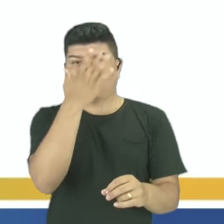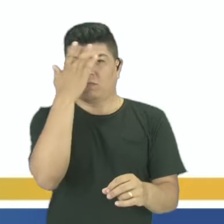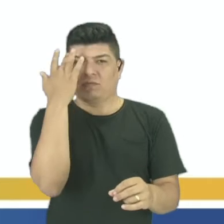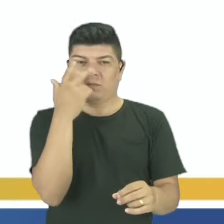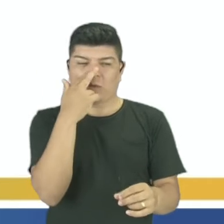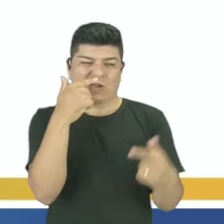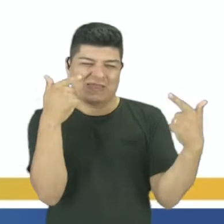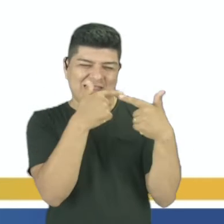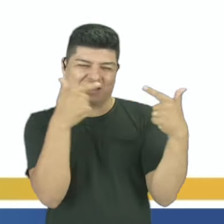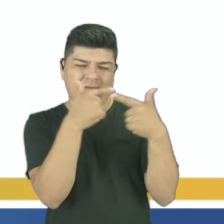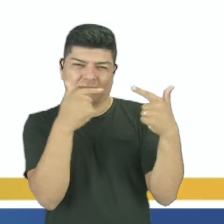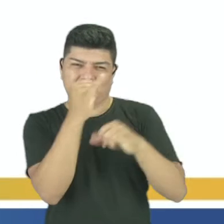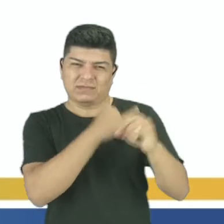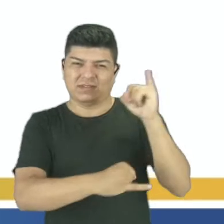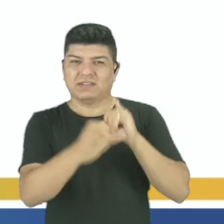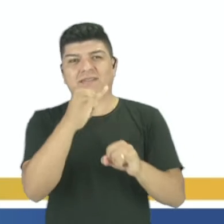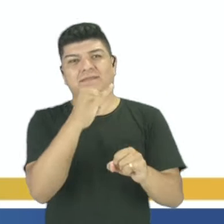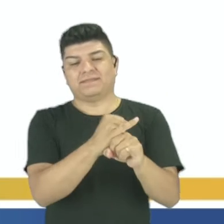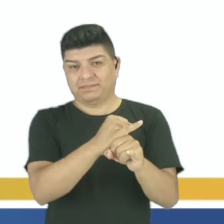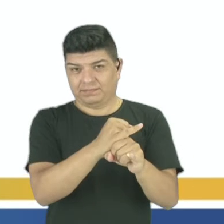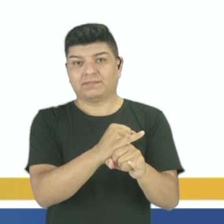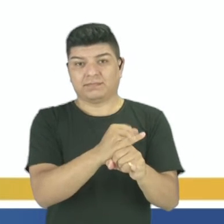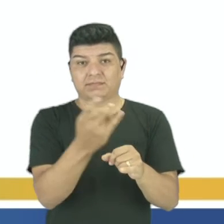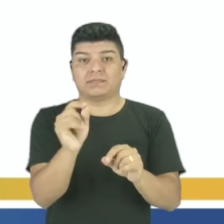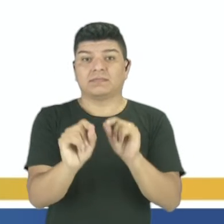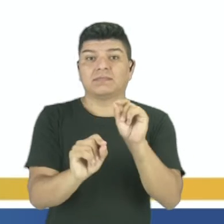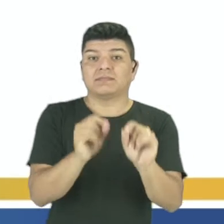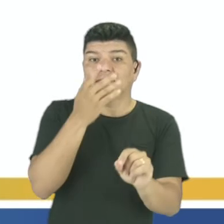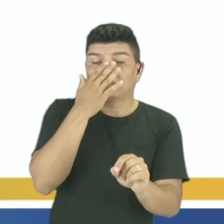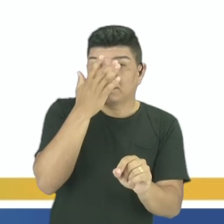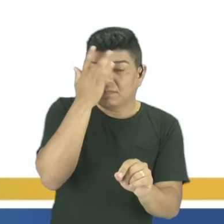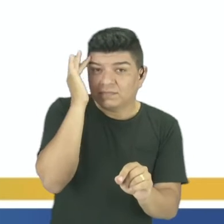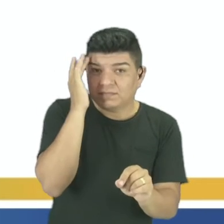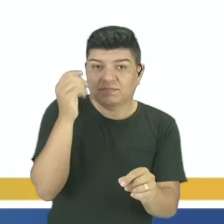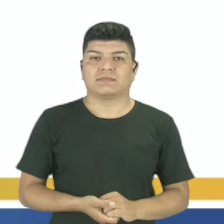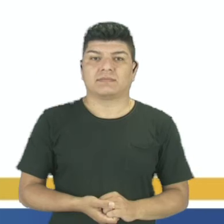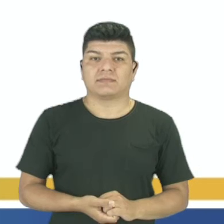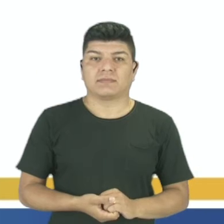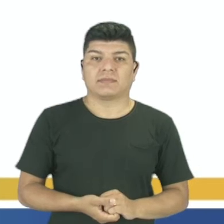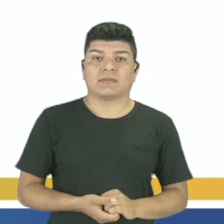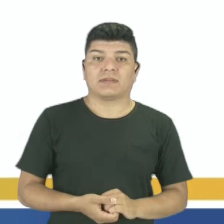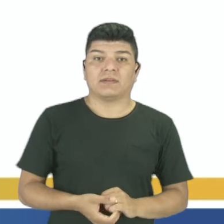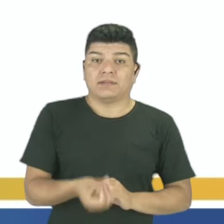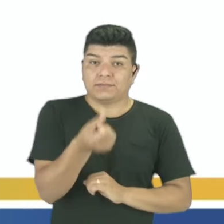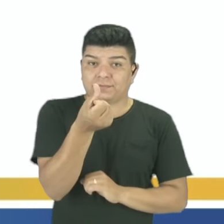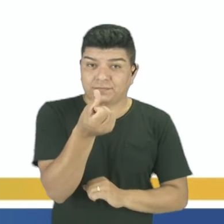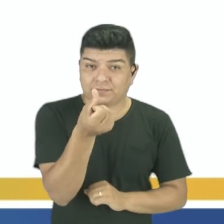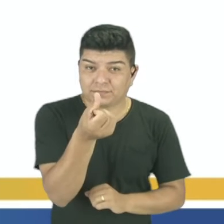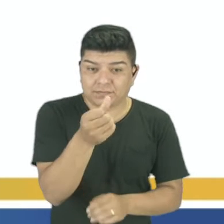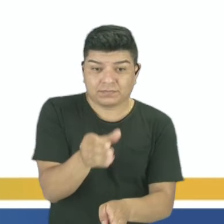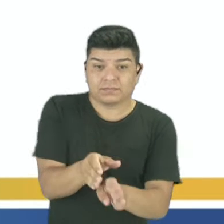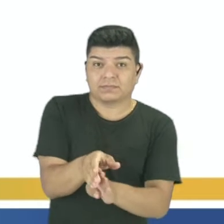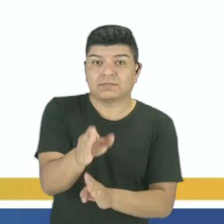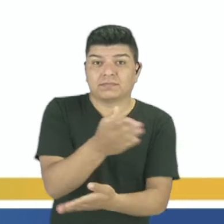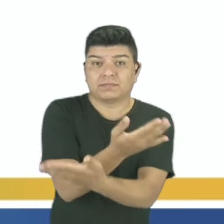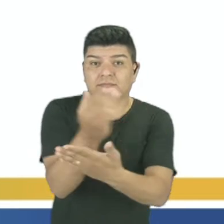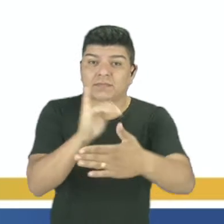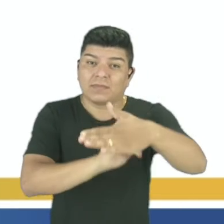seja zoado pelos internautas? O estagiário fazendo besteiras. E a nossa sexta dica